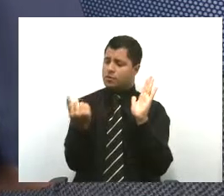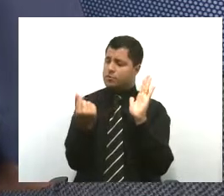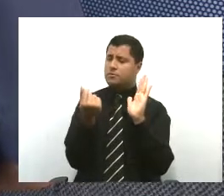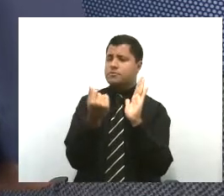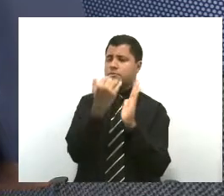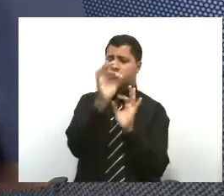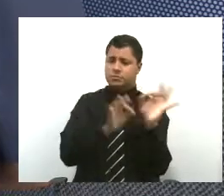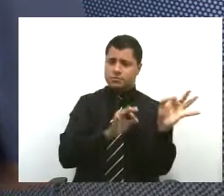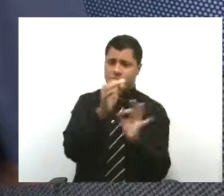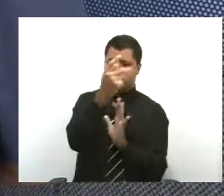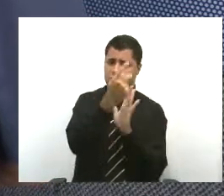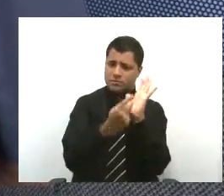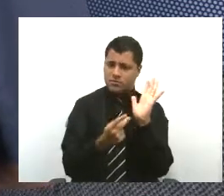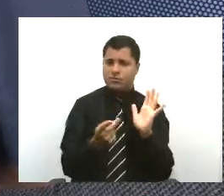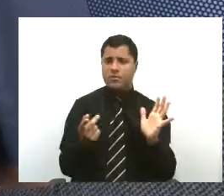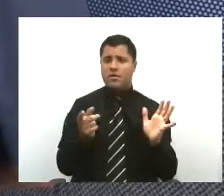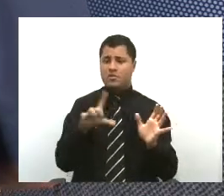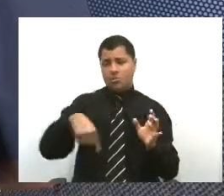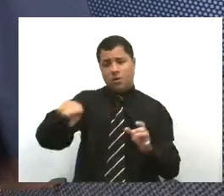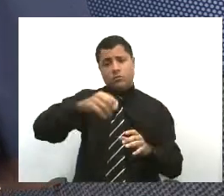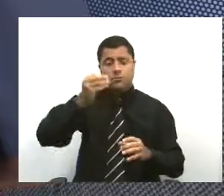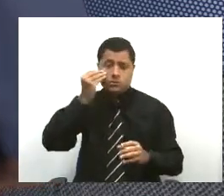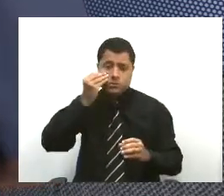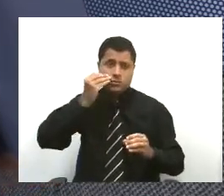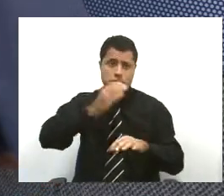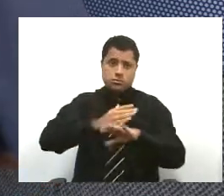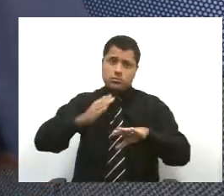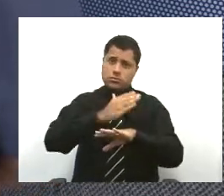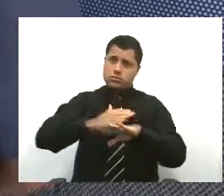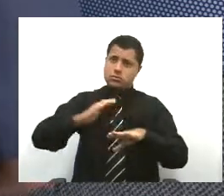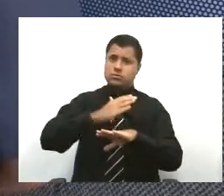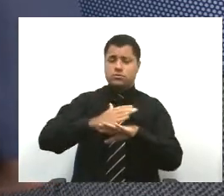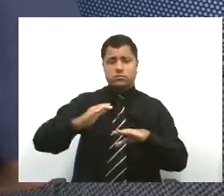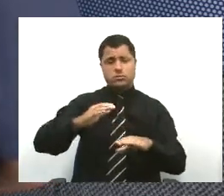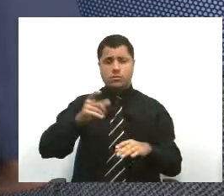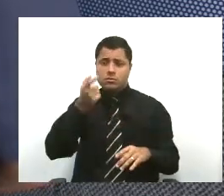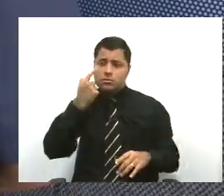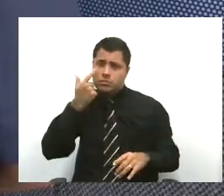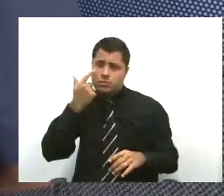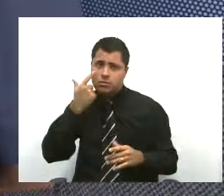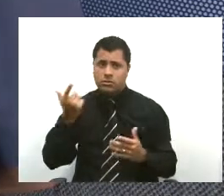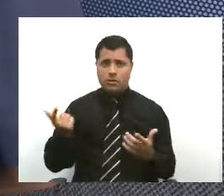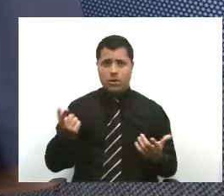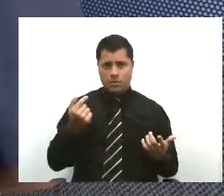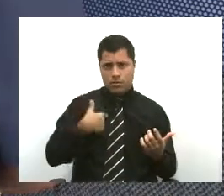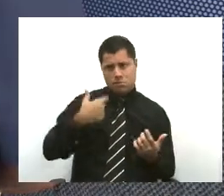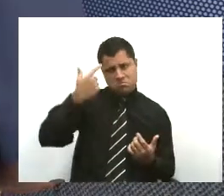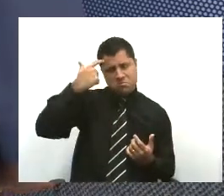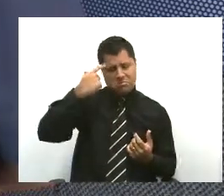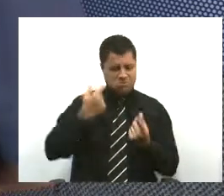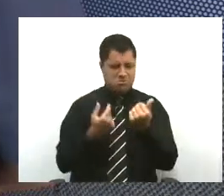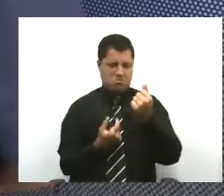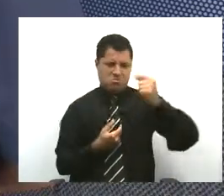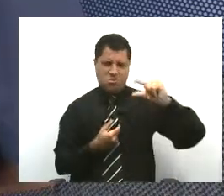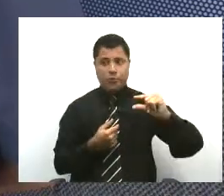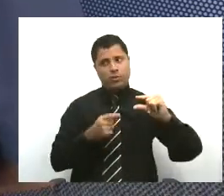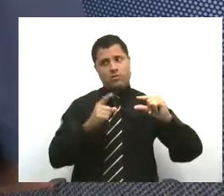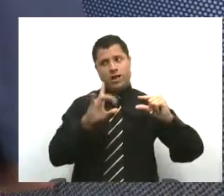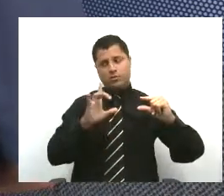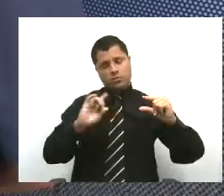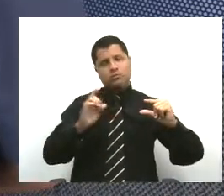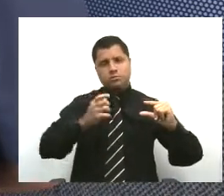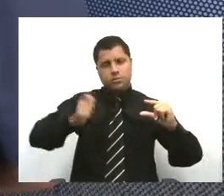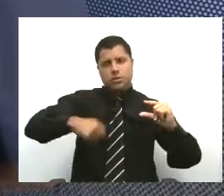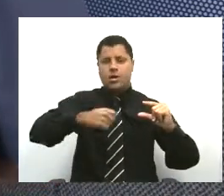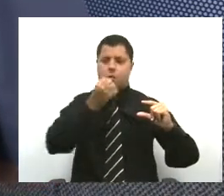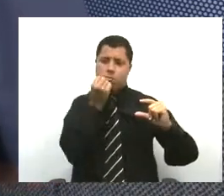coordenadoria há pouco tempo. Então, a gente está engatinhando ainda. não acho que é pouco, mas também não acho que é o suficiente. Eu acho que a